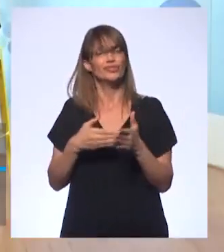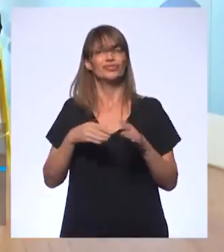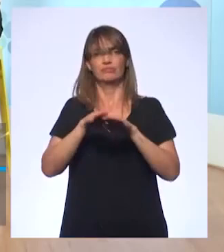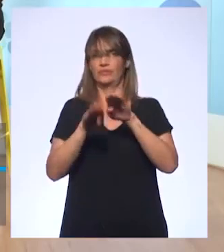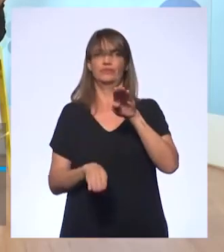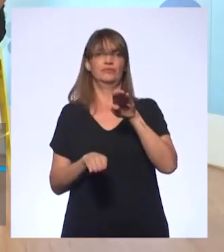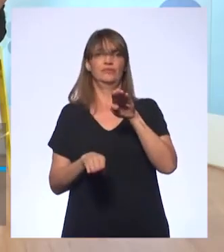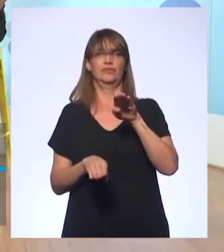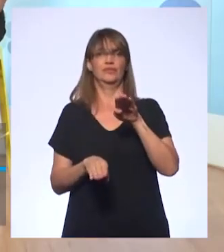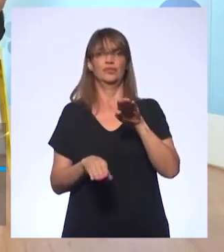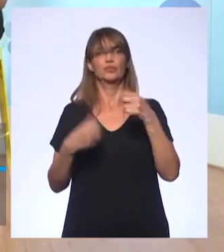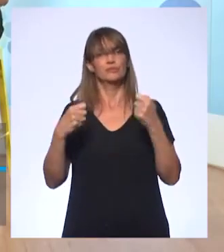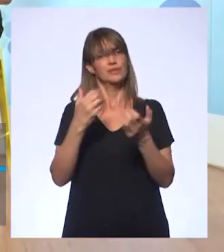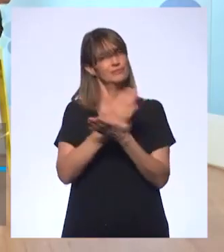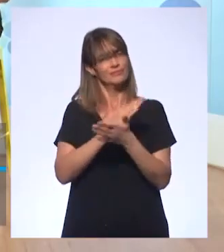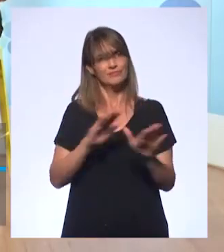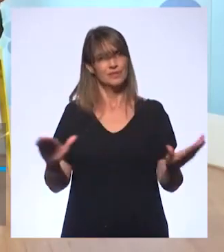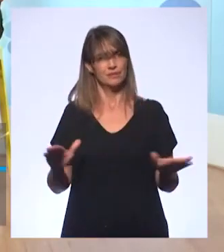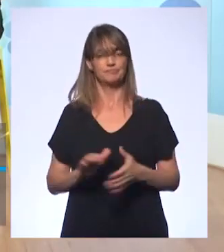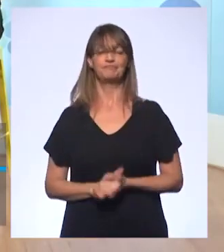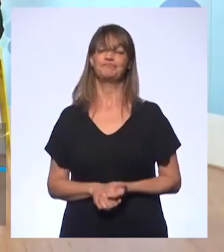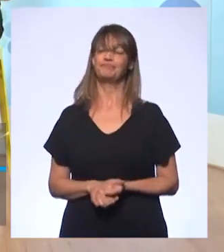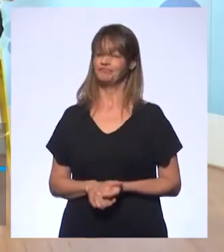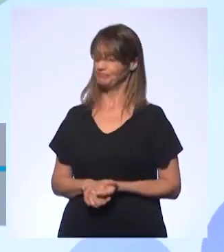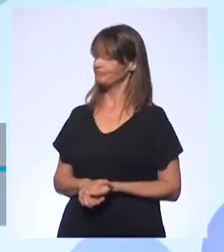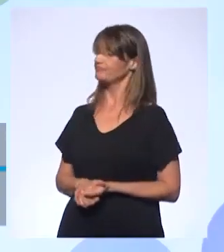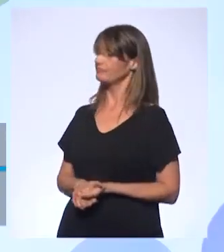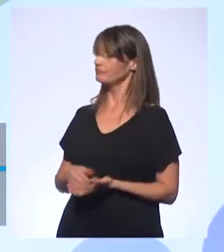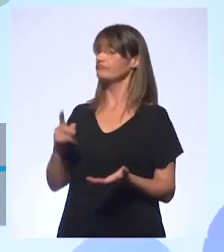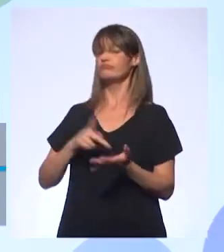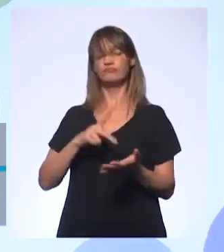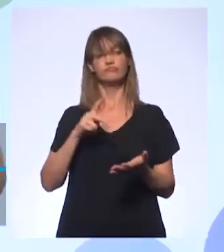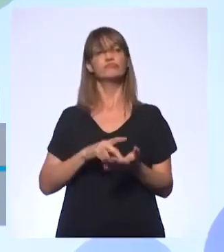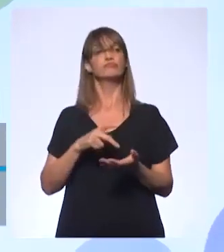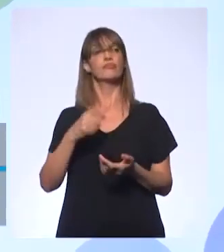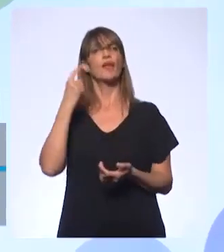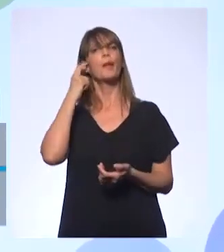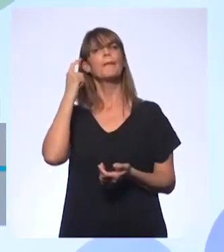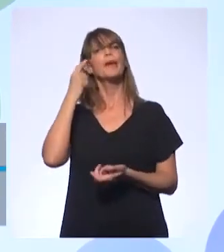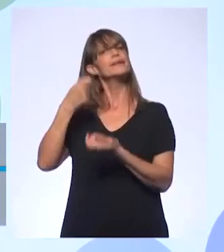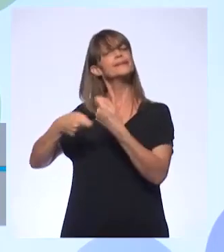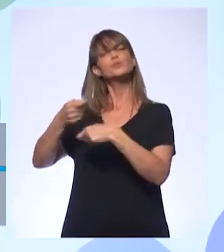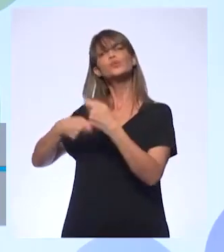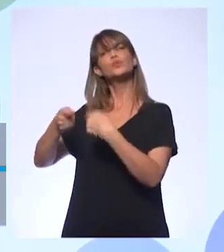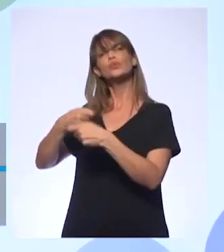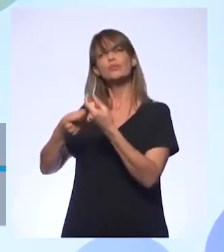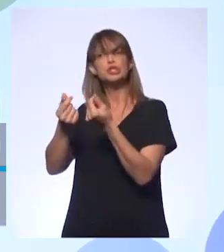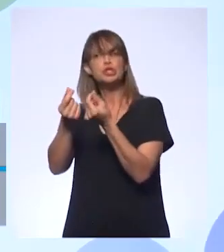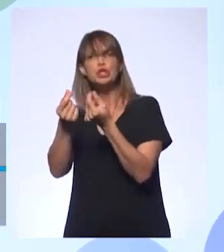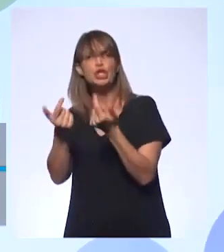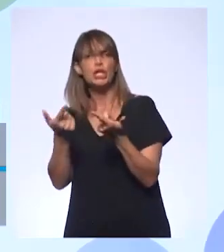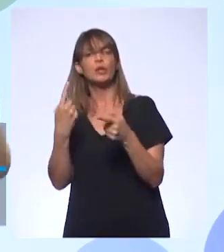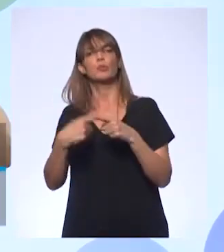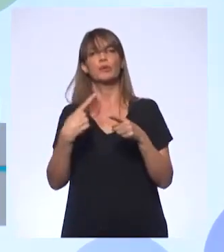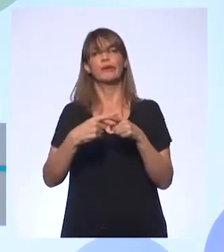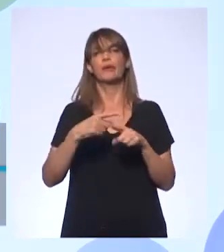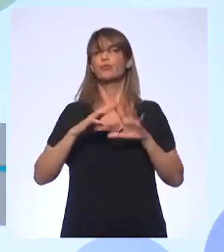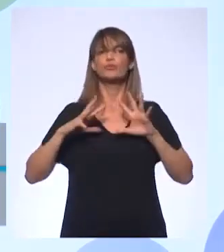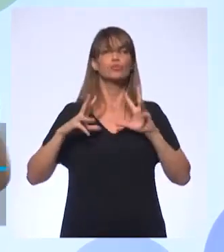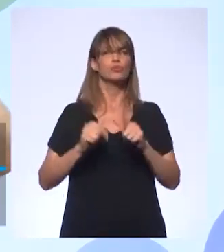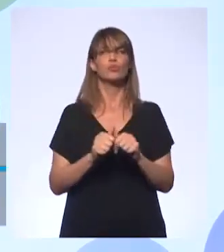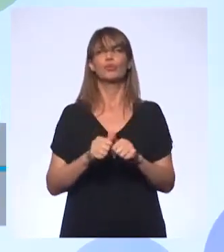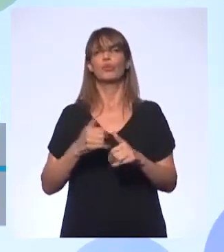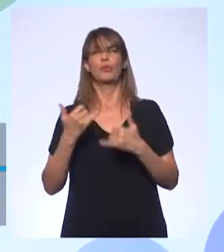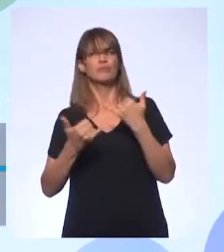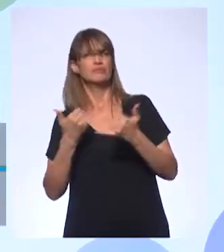a gente pensa em desigualdade, isso vai estar muito atrelado na nossa cabeça a questão econômica. Porque muitas vezes os acessos que a gente tem, tanto a lazer, quanto a